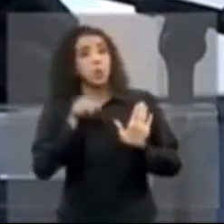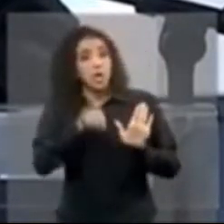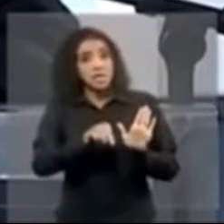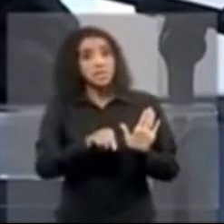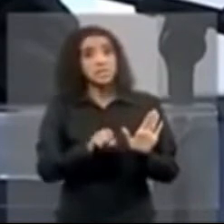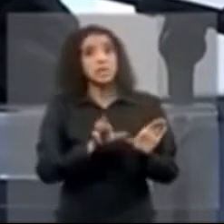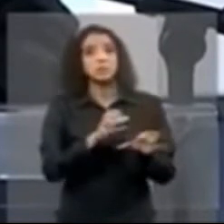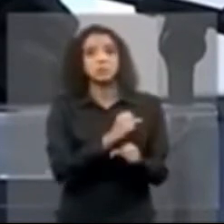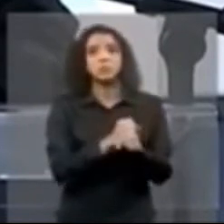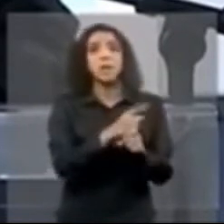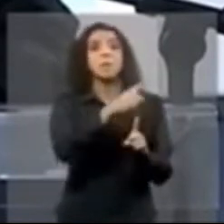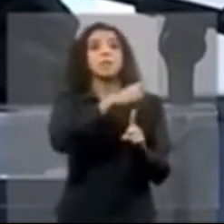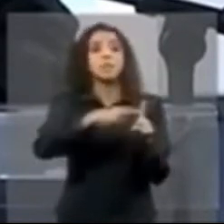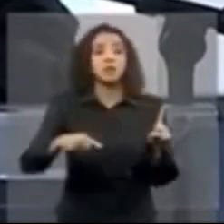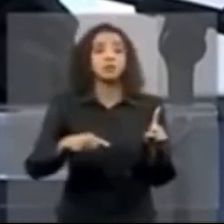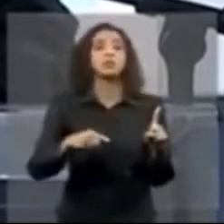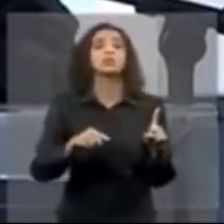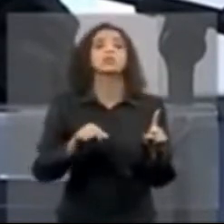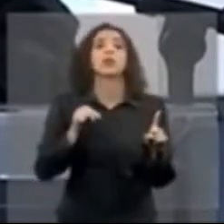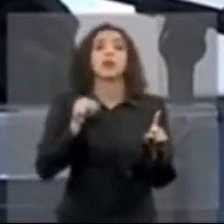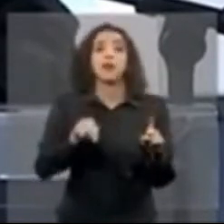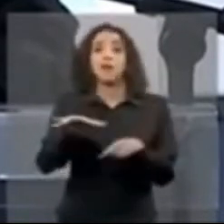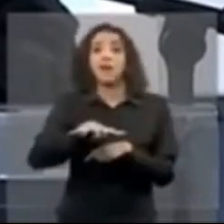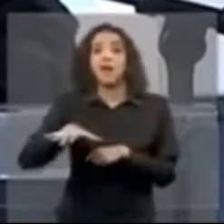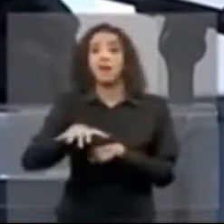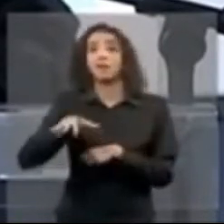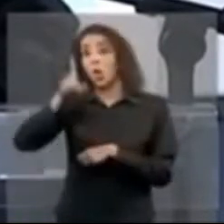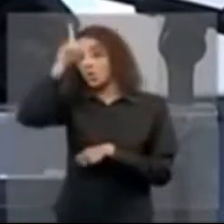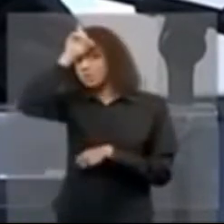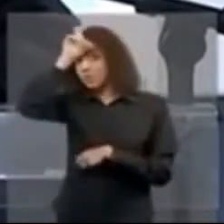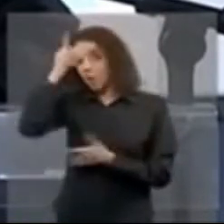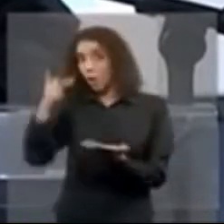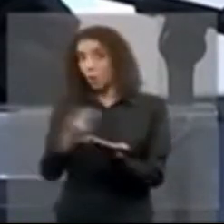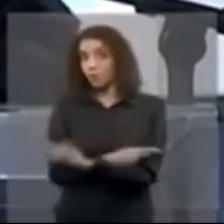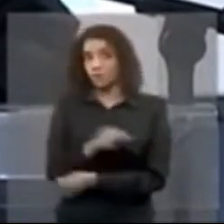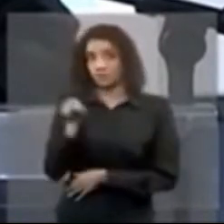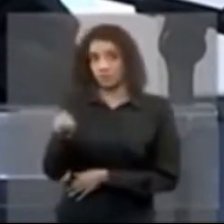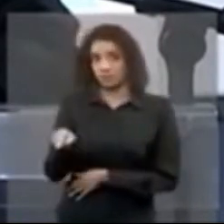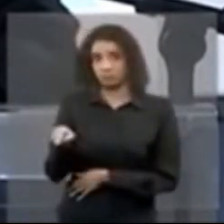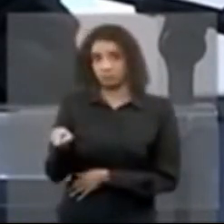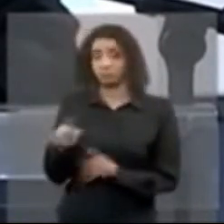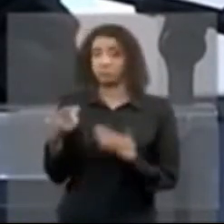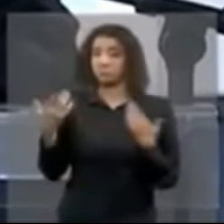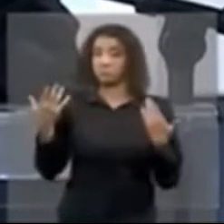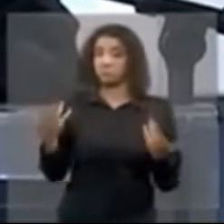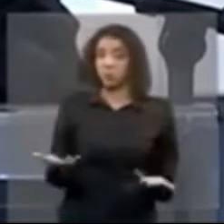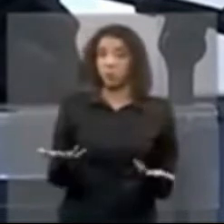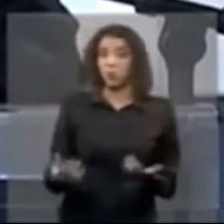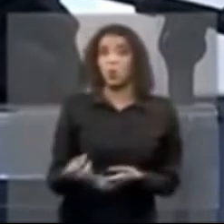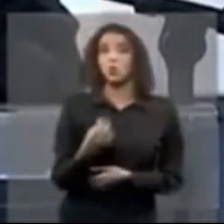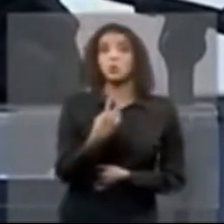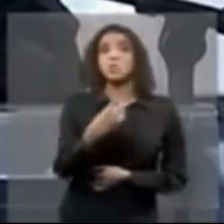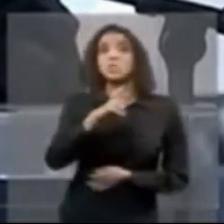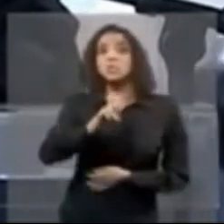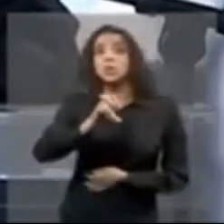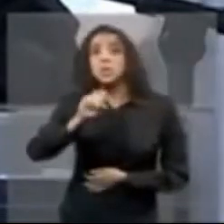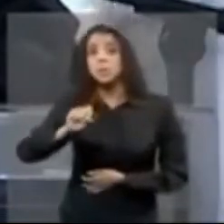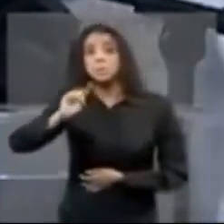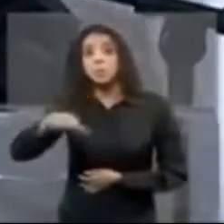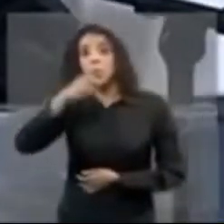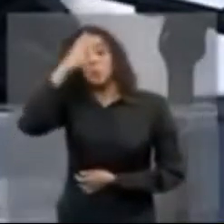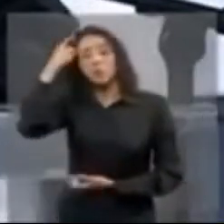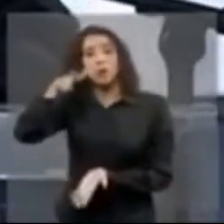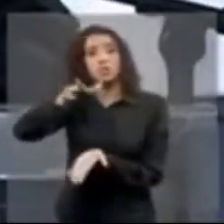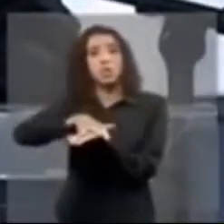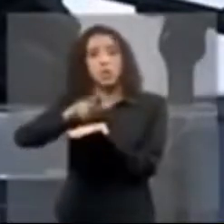abortos passam por internações na rede hospitalar. Isso daria cerca de 250 mil internações,